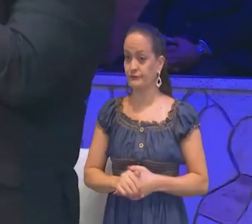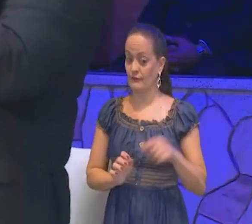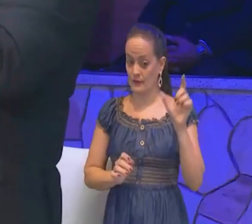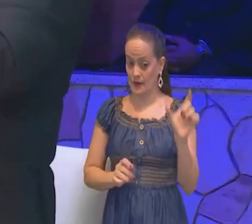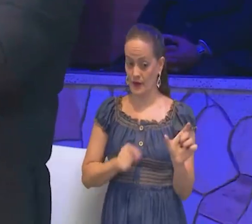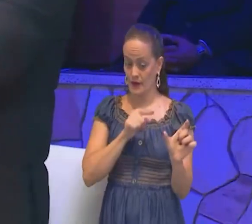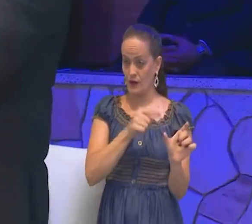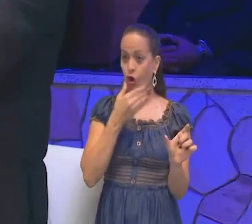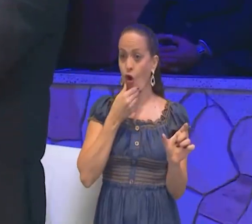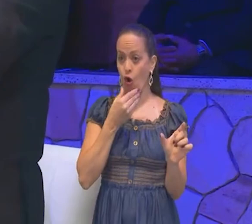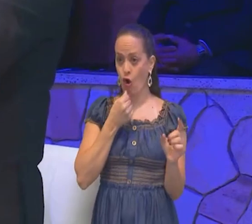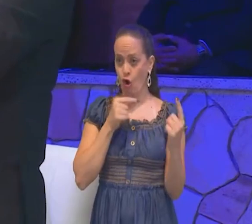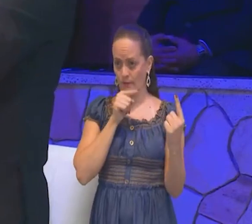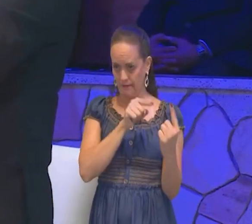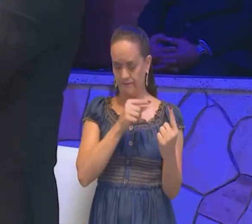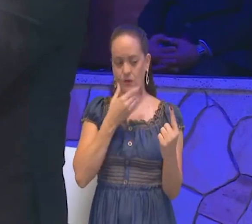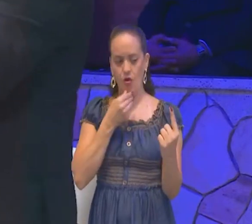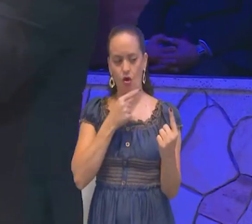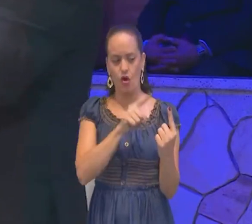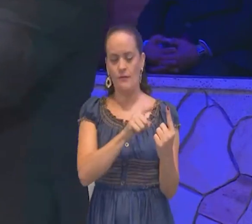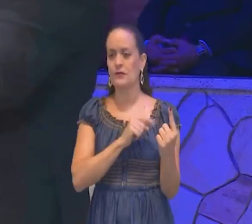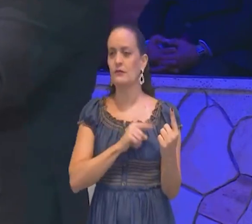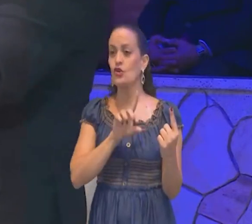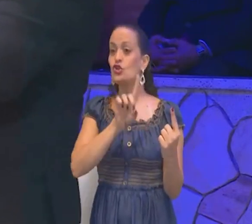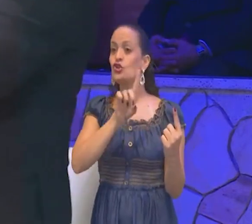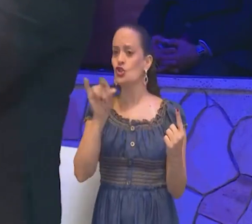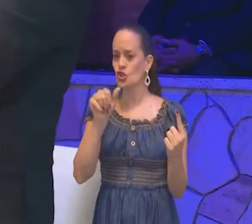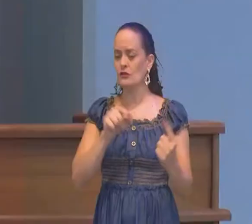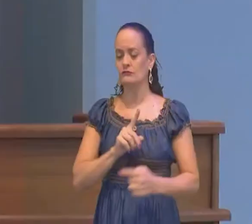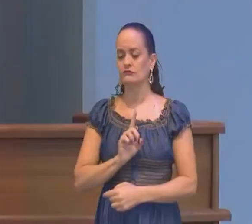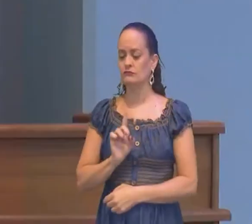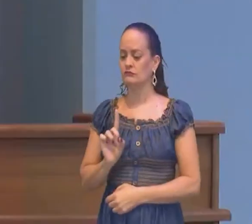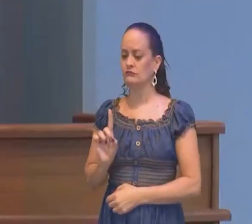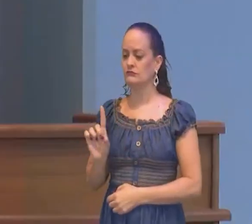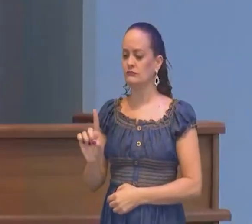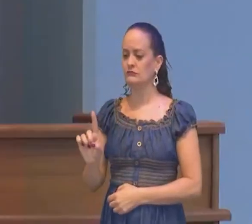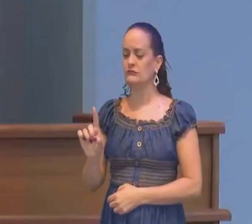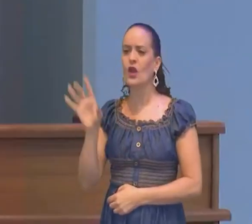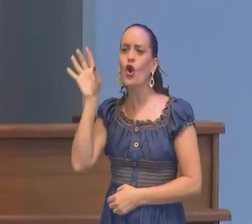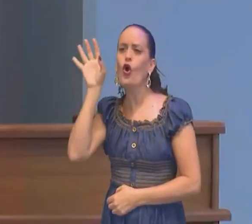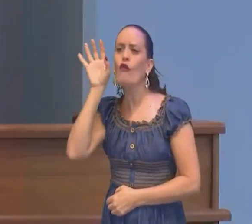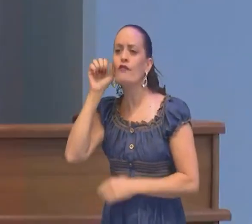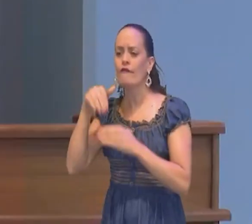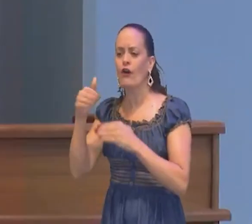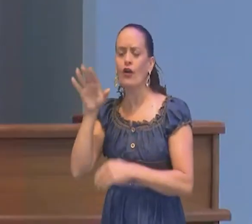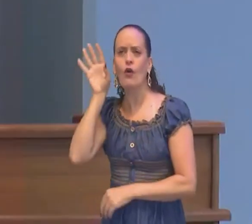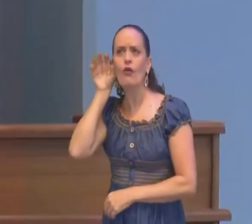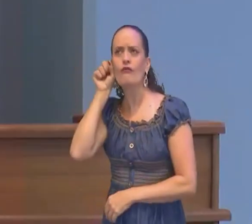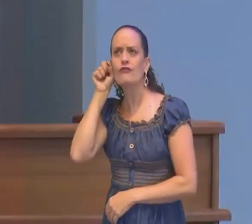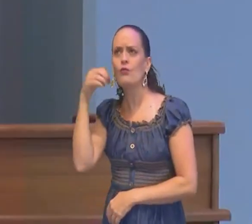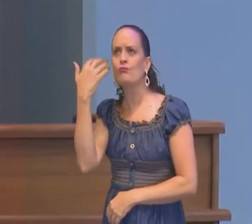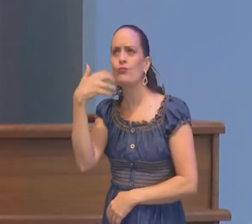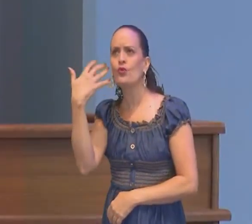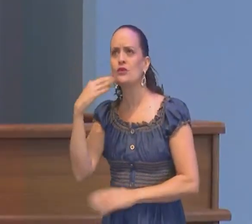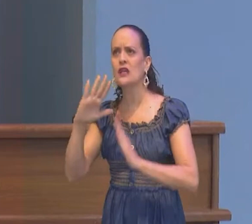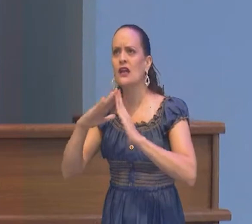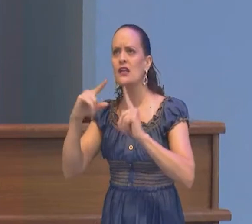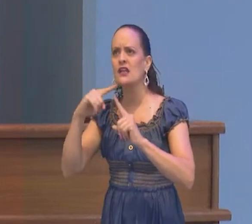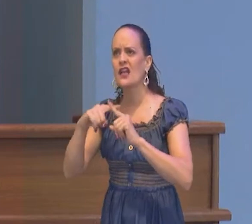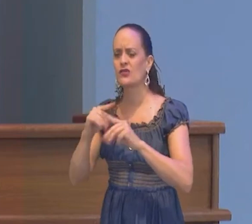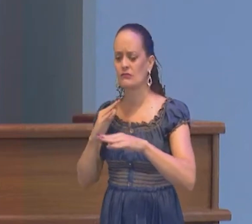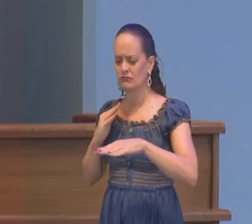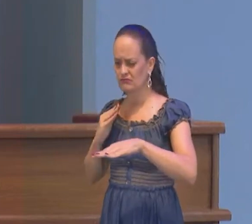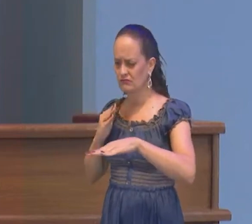meus irmãos, ele entrou numa igreja, ouvindo uma música que era tocada, entrou ali, ouviu a palavra